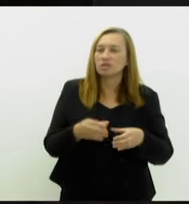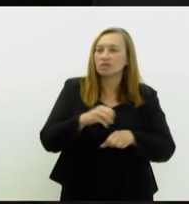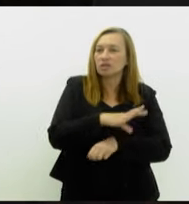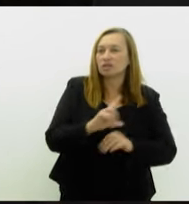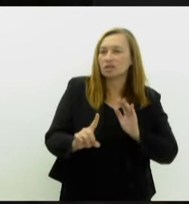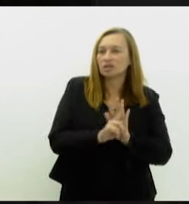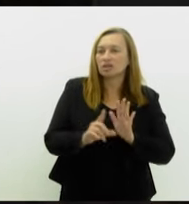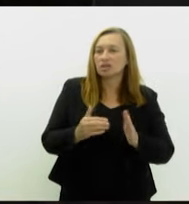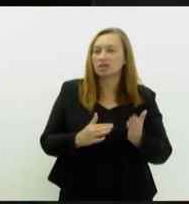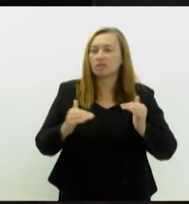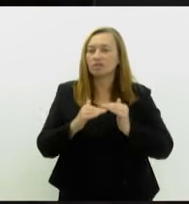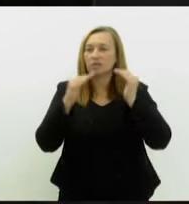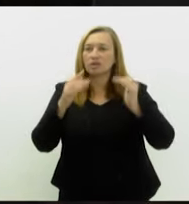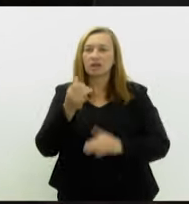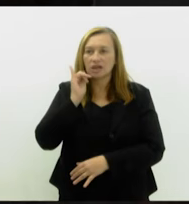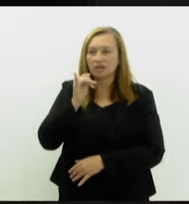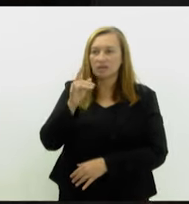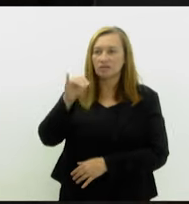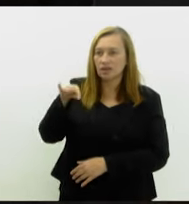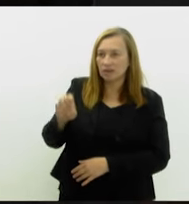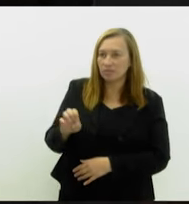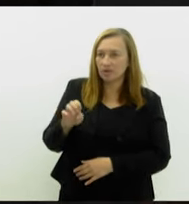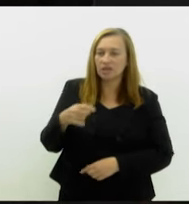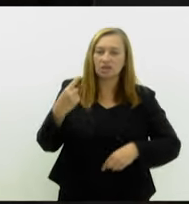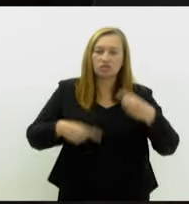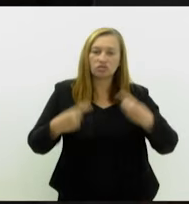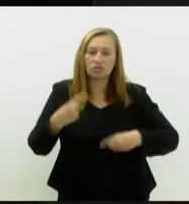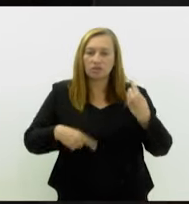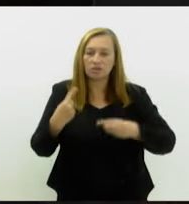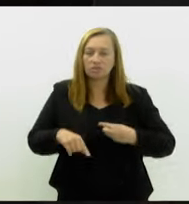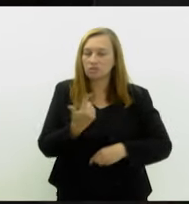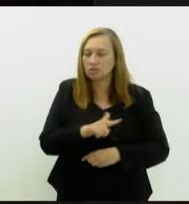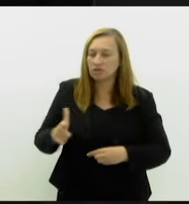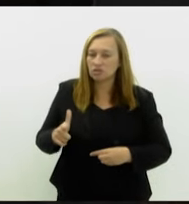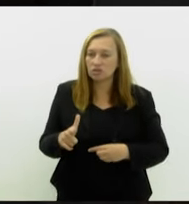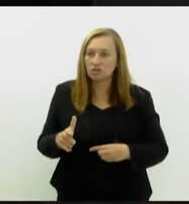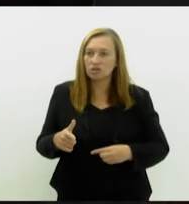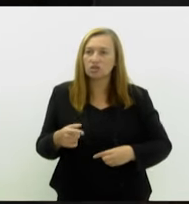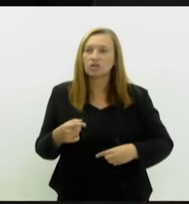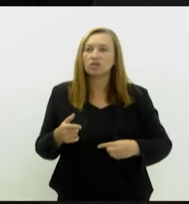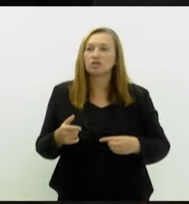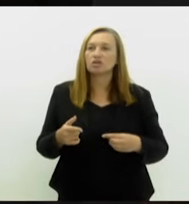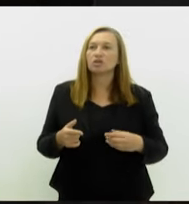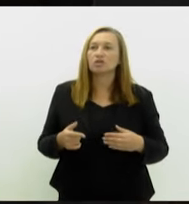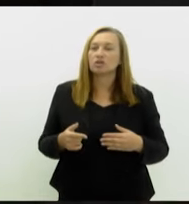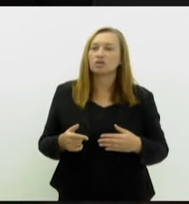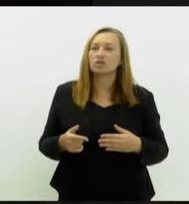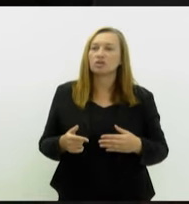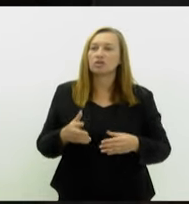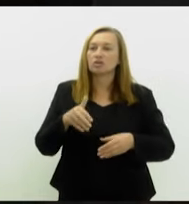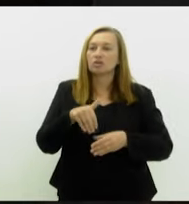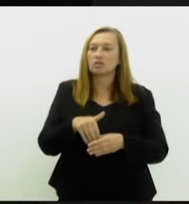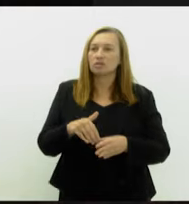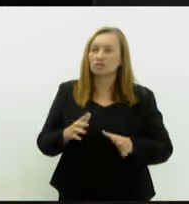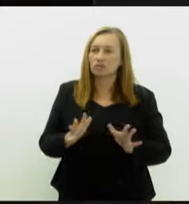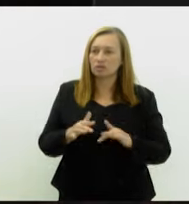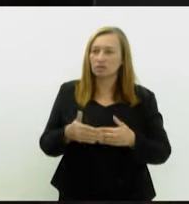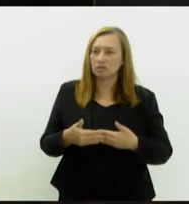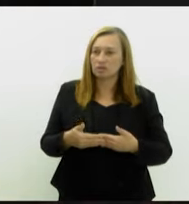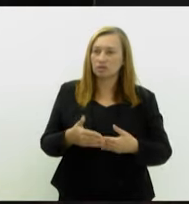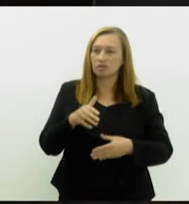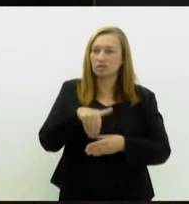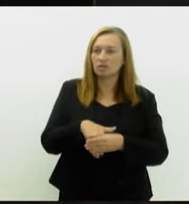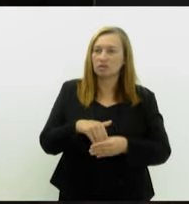Legislativas favorável, relator deputado Felipe Soares. Em discussão. Não havendo quem queira discutir, encerrada a discussão.